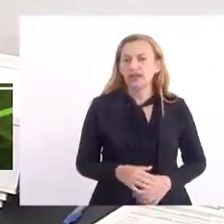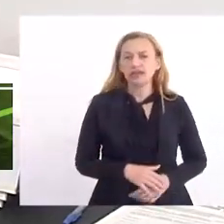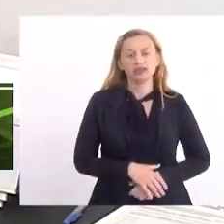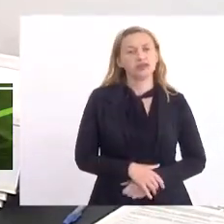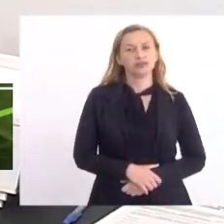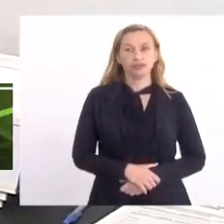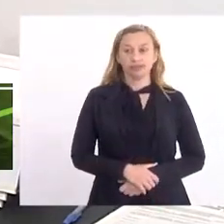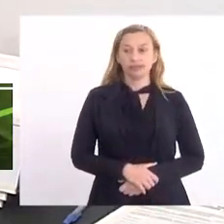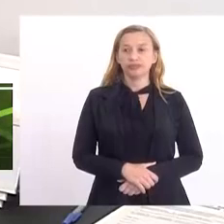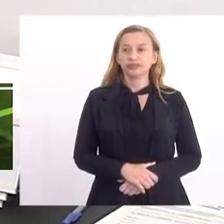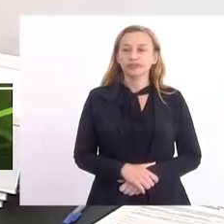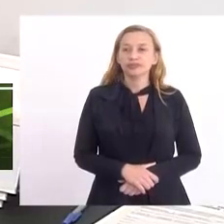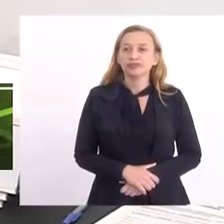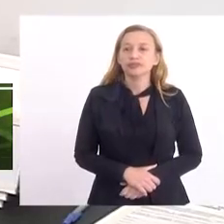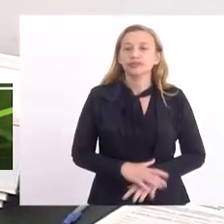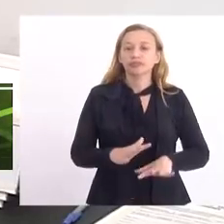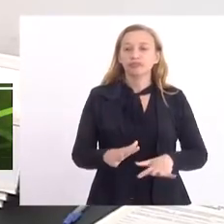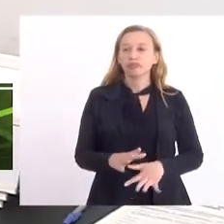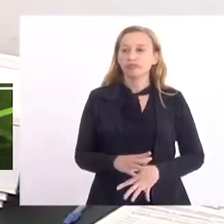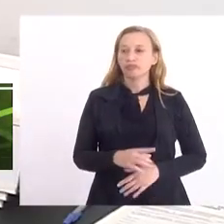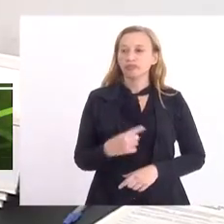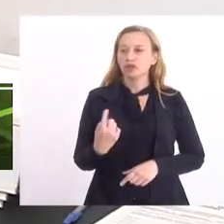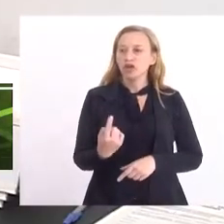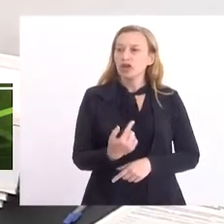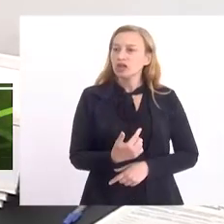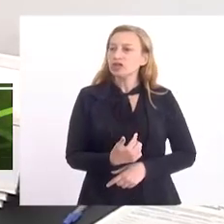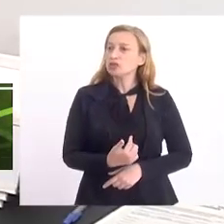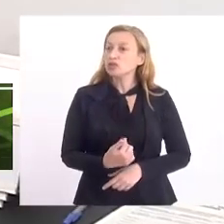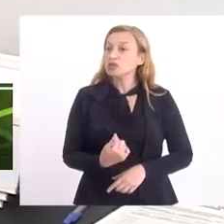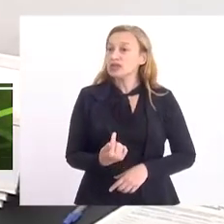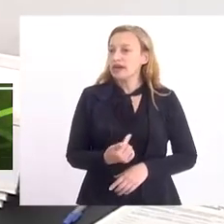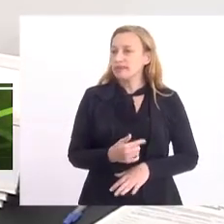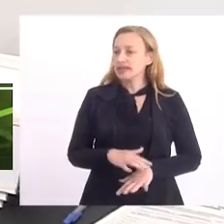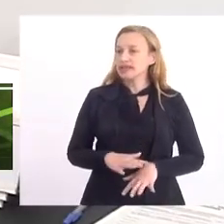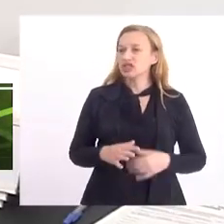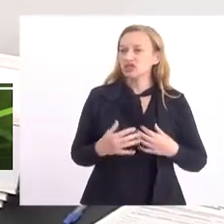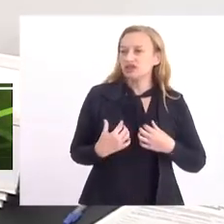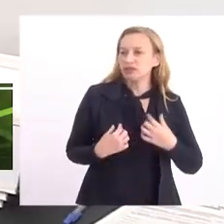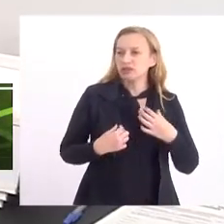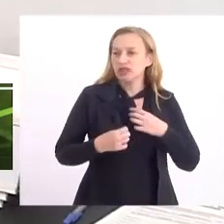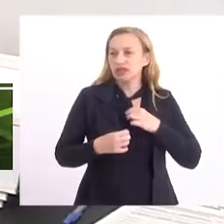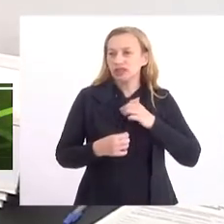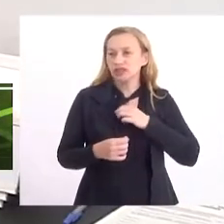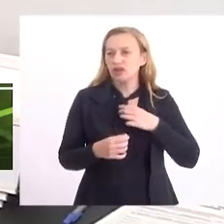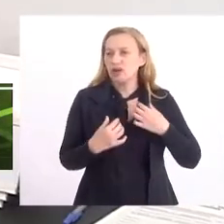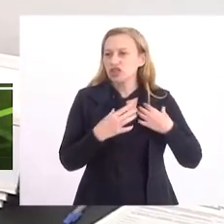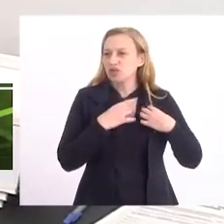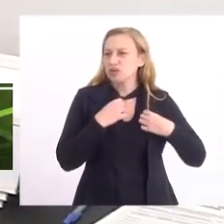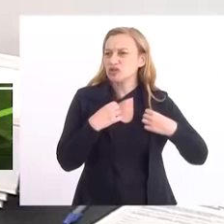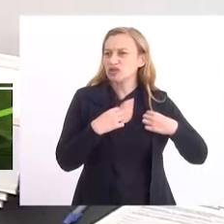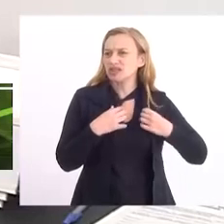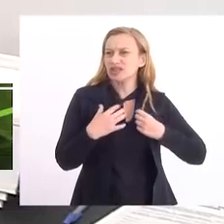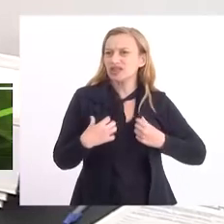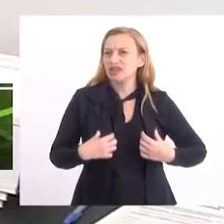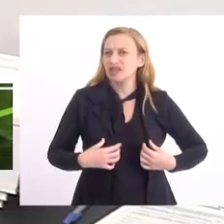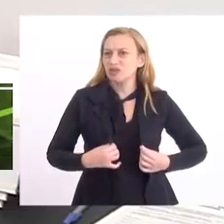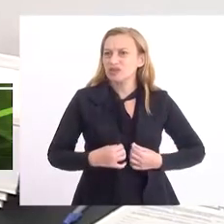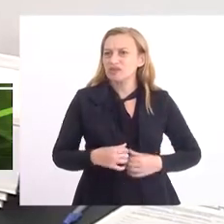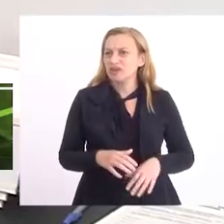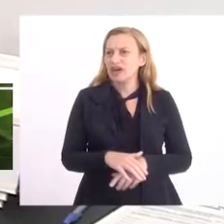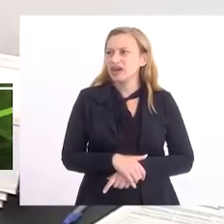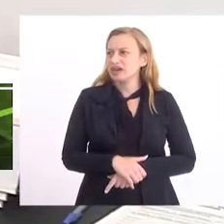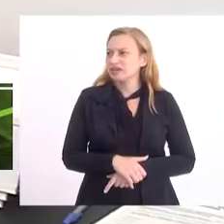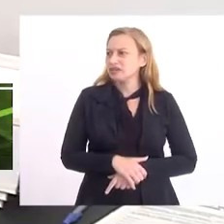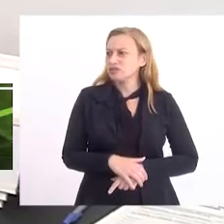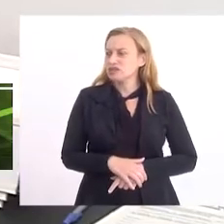né? Muitas carreiras, inclusive a nossa. E vocês já têm, ontem conseguiram do Detran, eu tenho acompanhado a comissão,